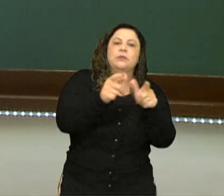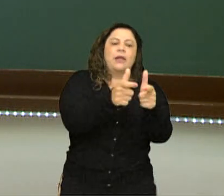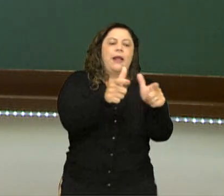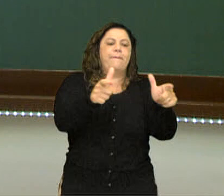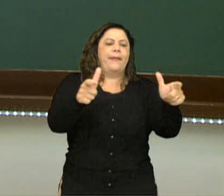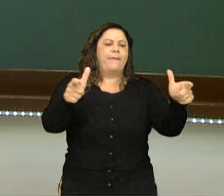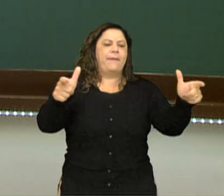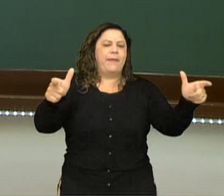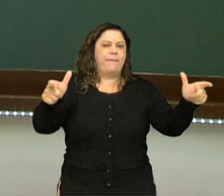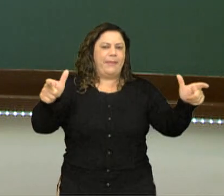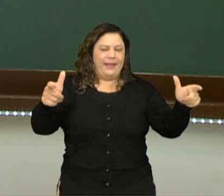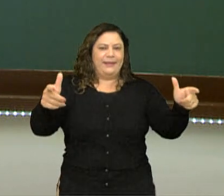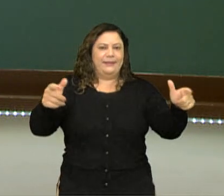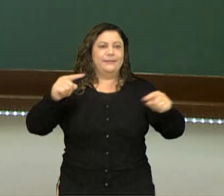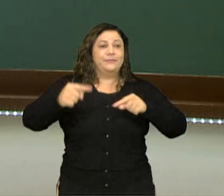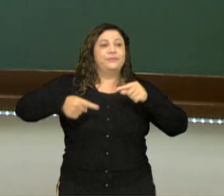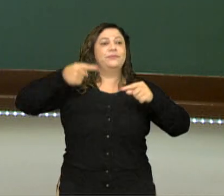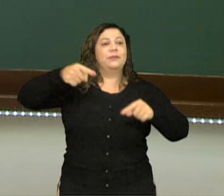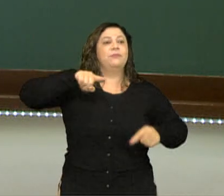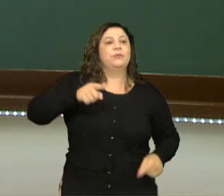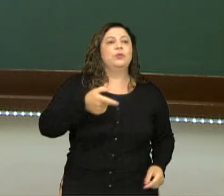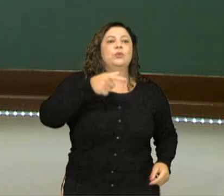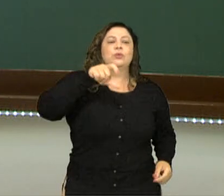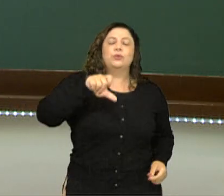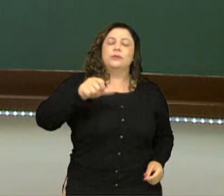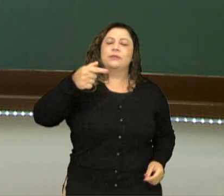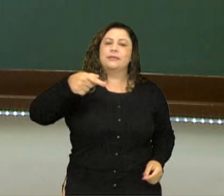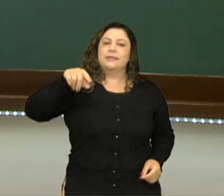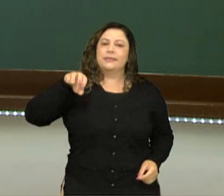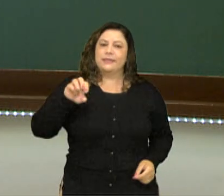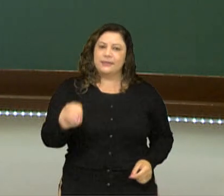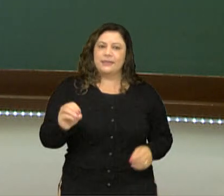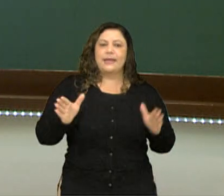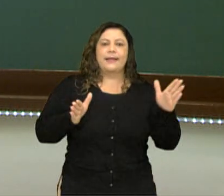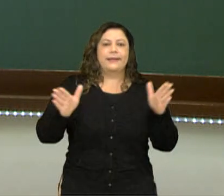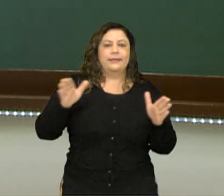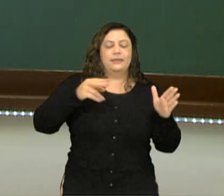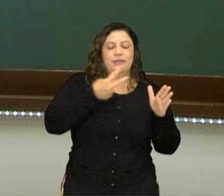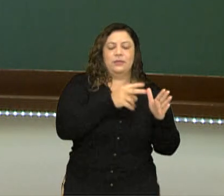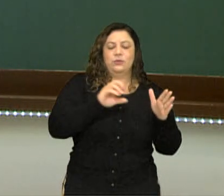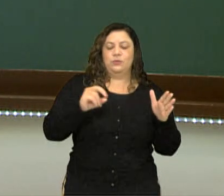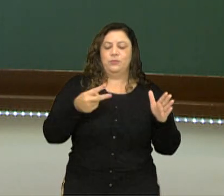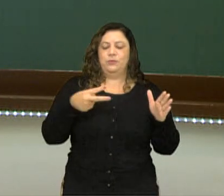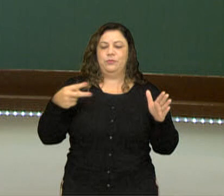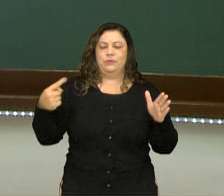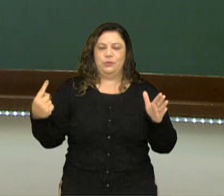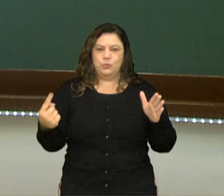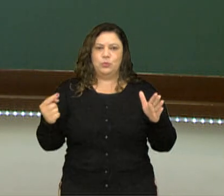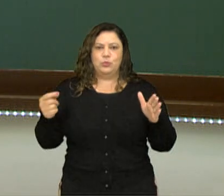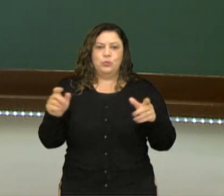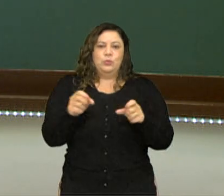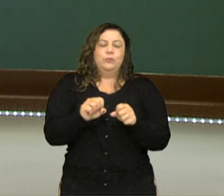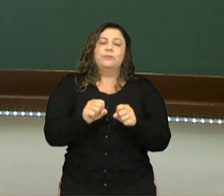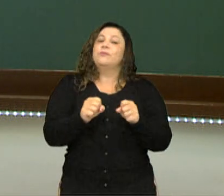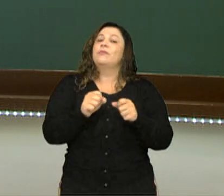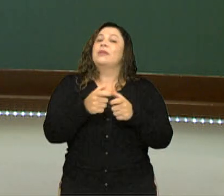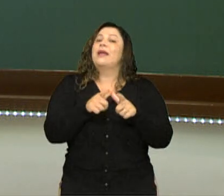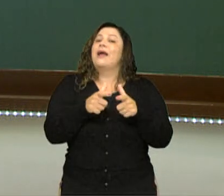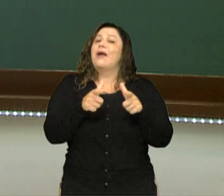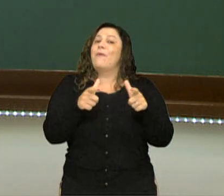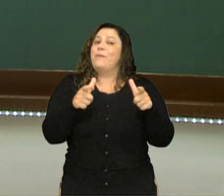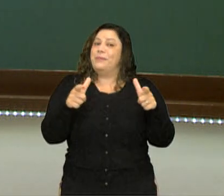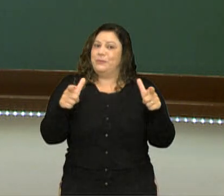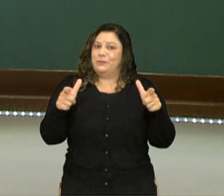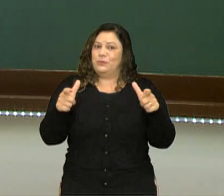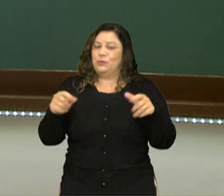de 1970 até 2021, né, teve um aumento significativo, reduzindo a população